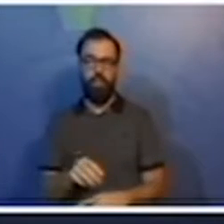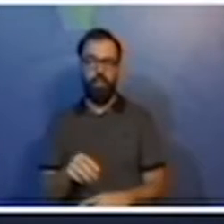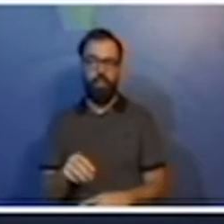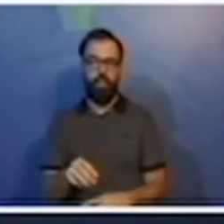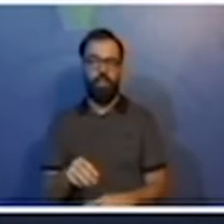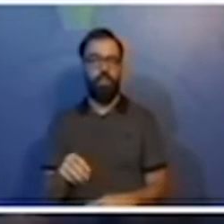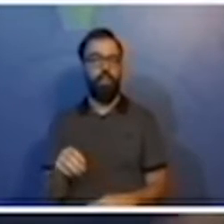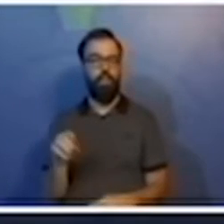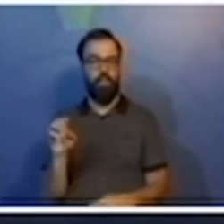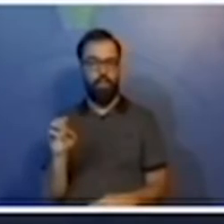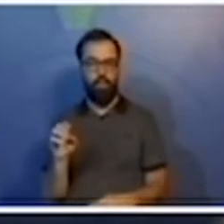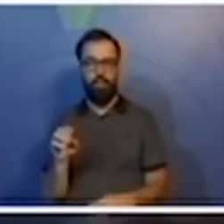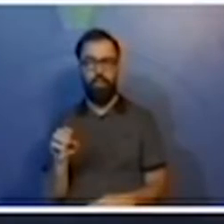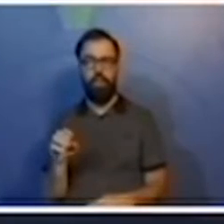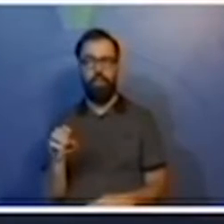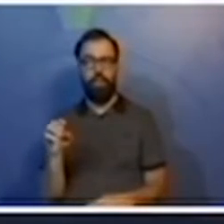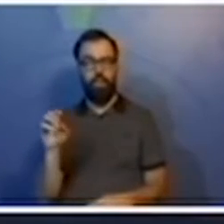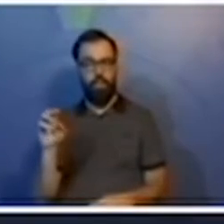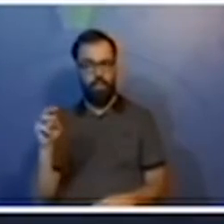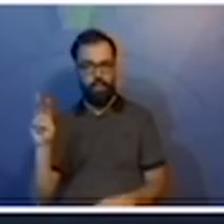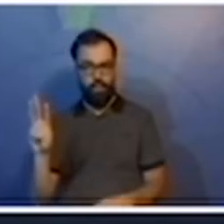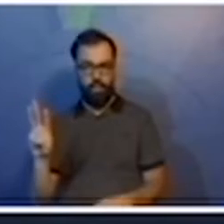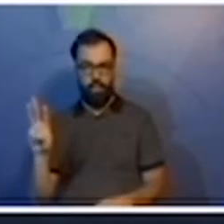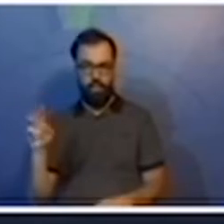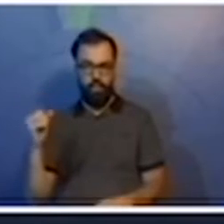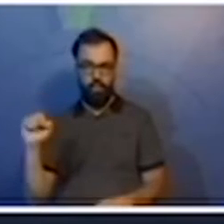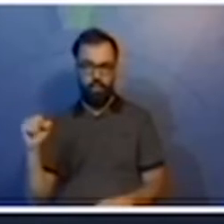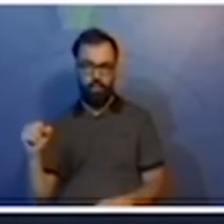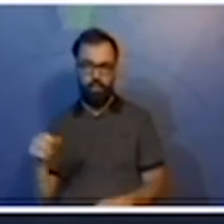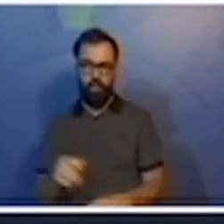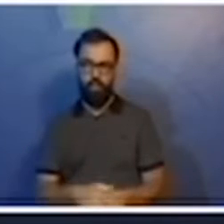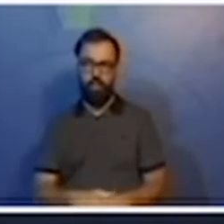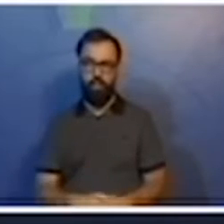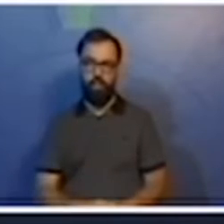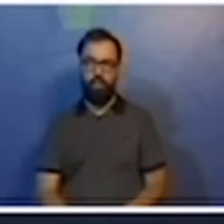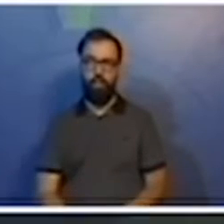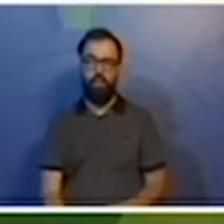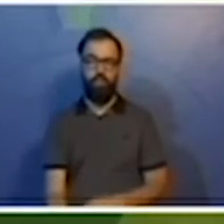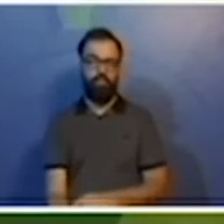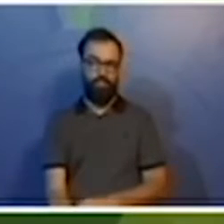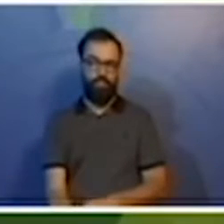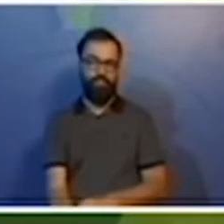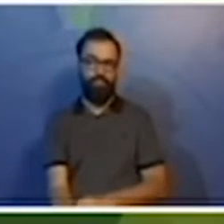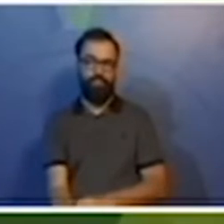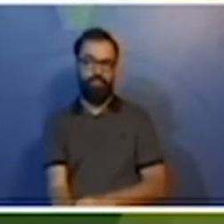O suplemento de 142 graus é 38, ok?